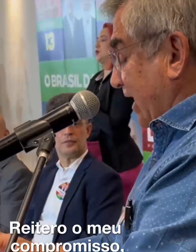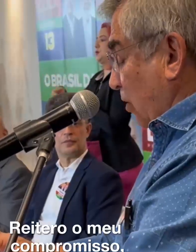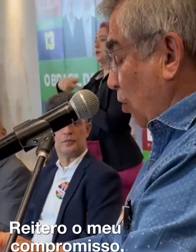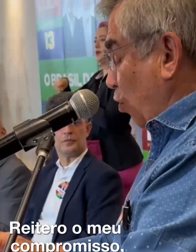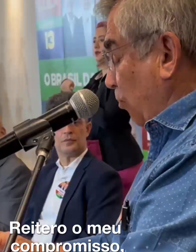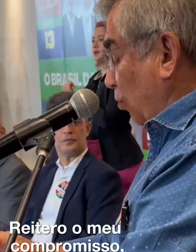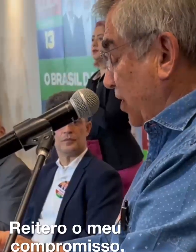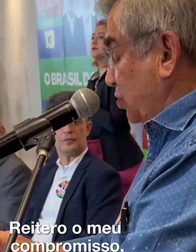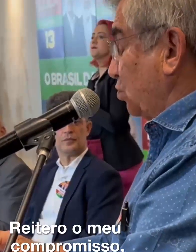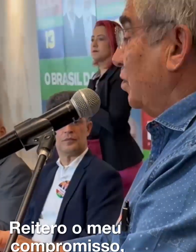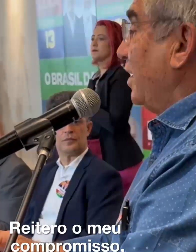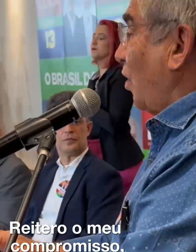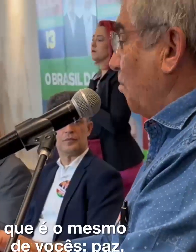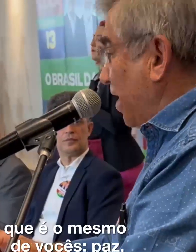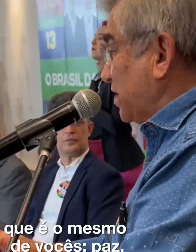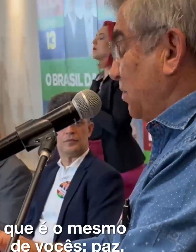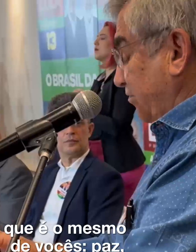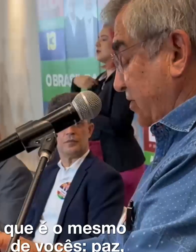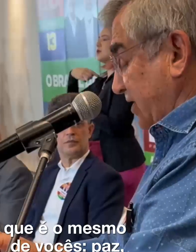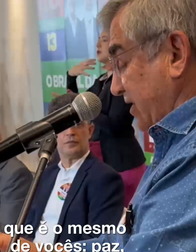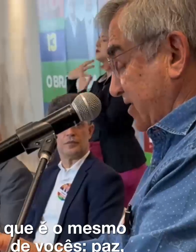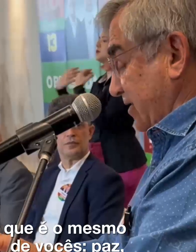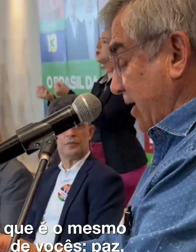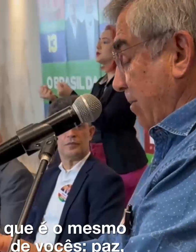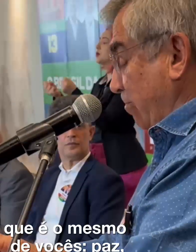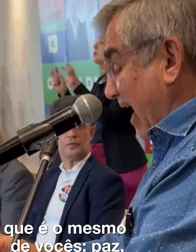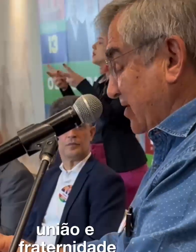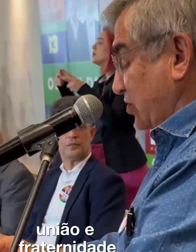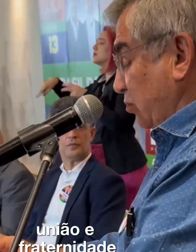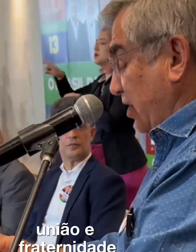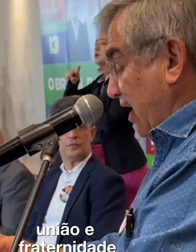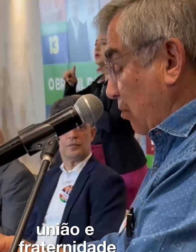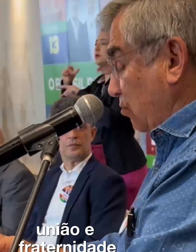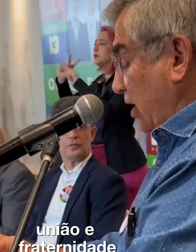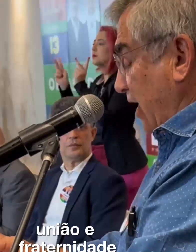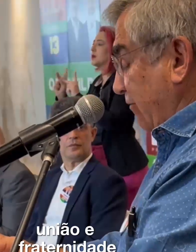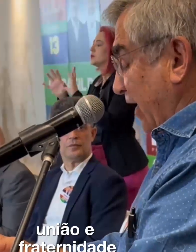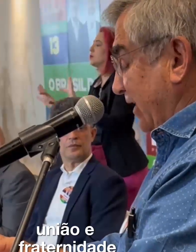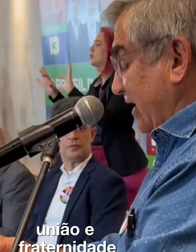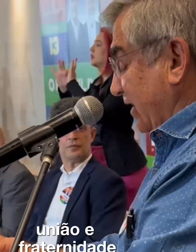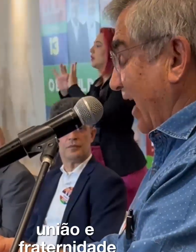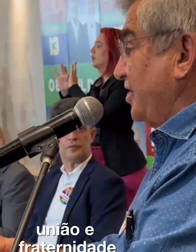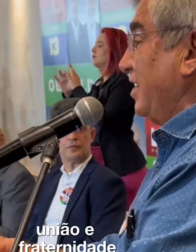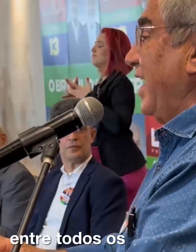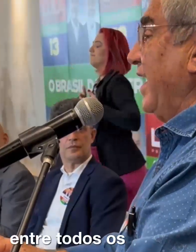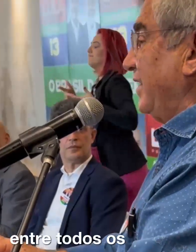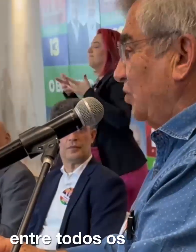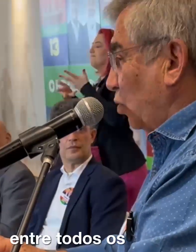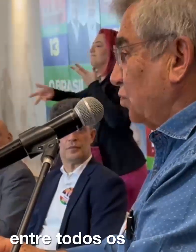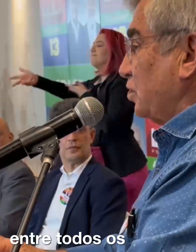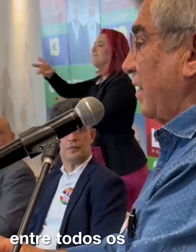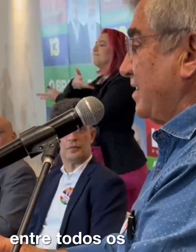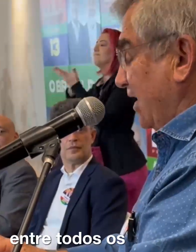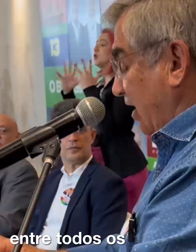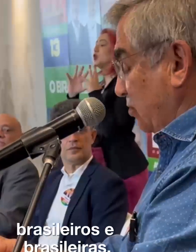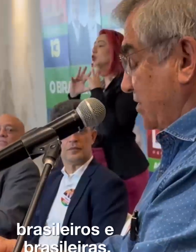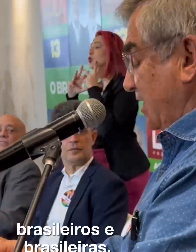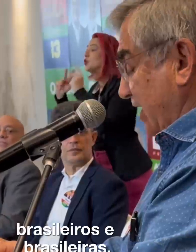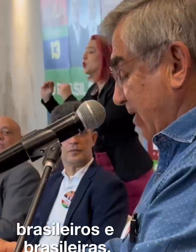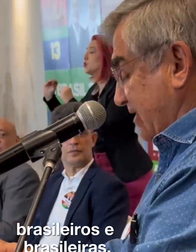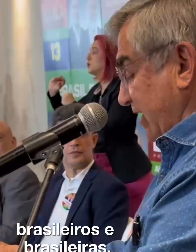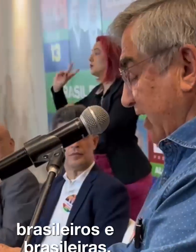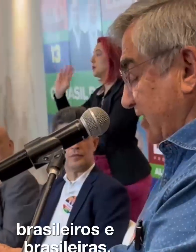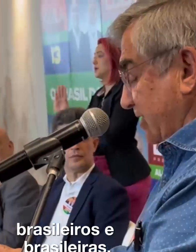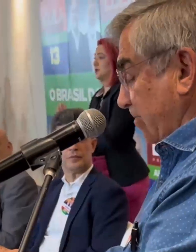reitero meu compromisso que é o mesmo de vocês paz união e fraternidade Entre todos os brasileiros